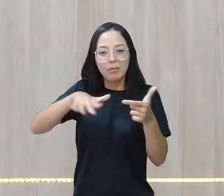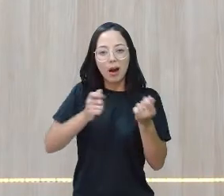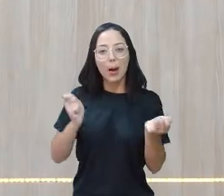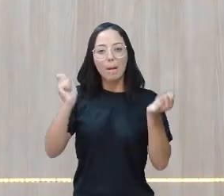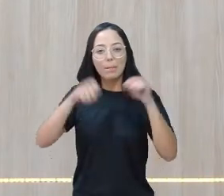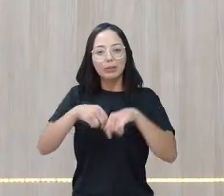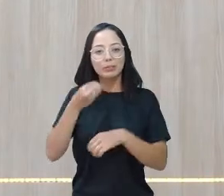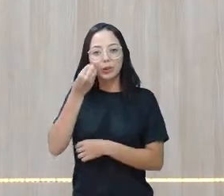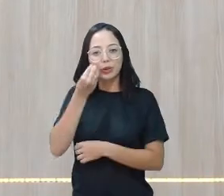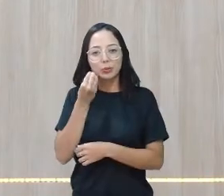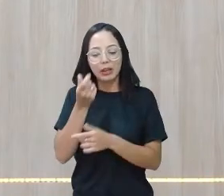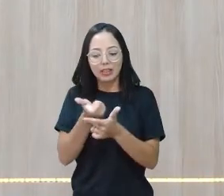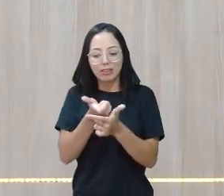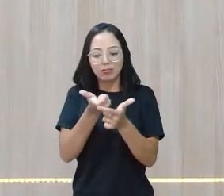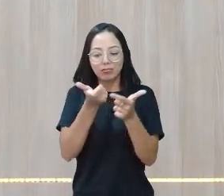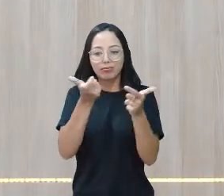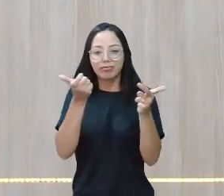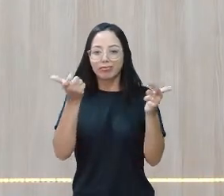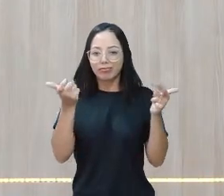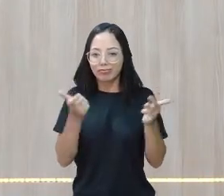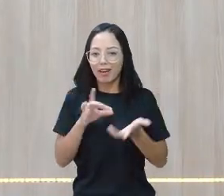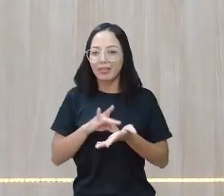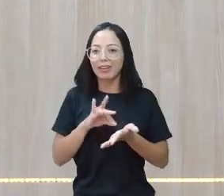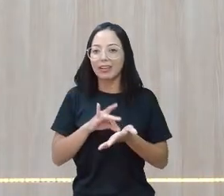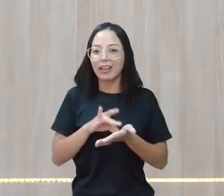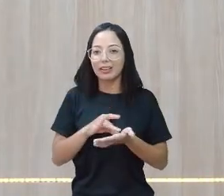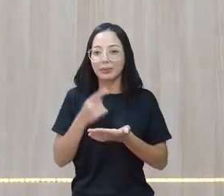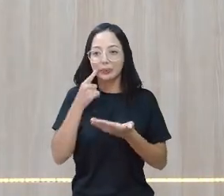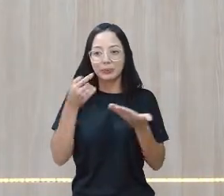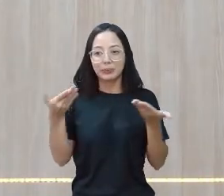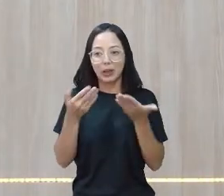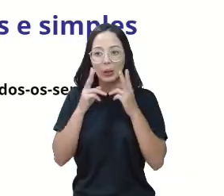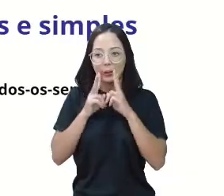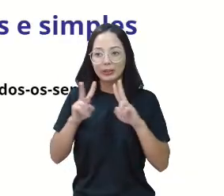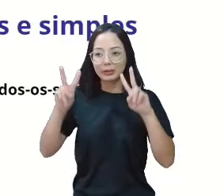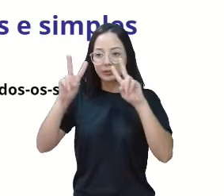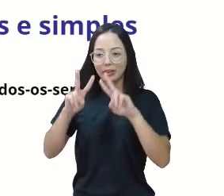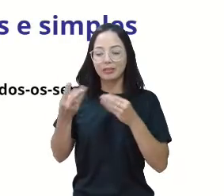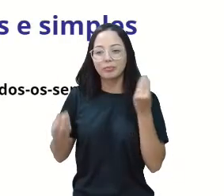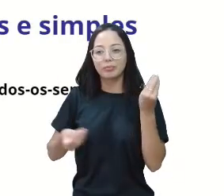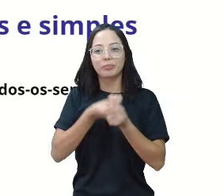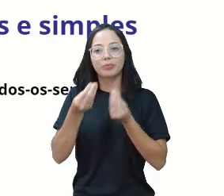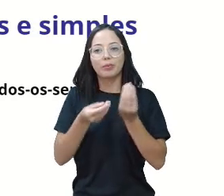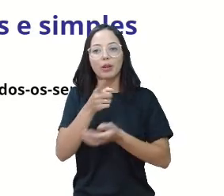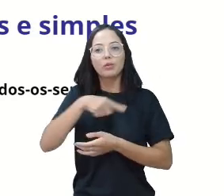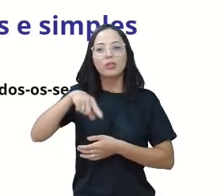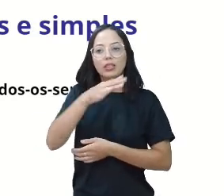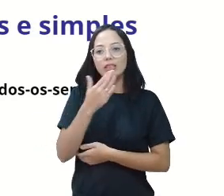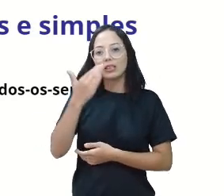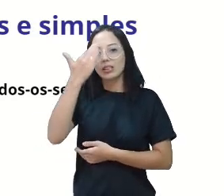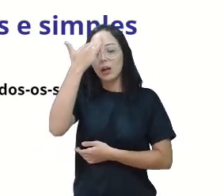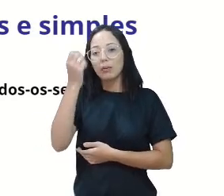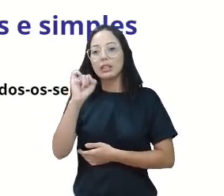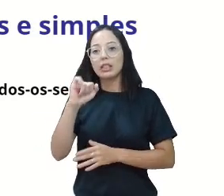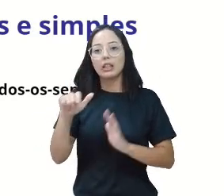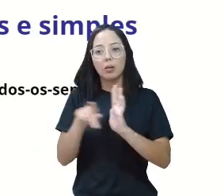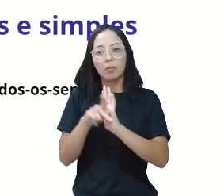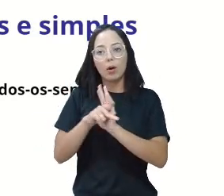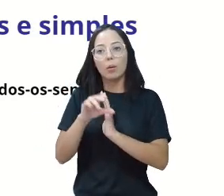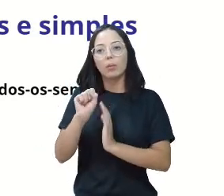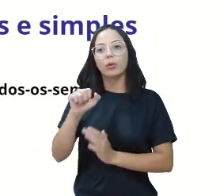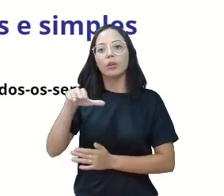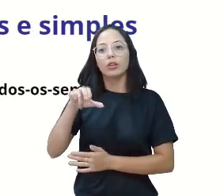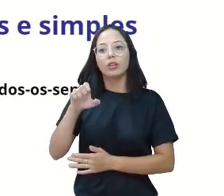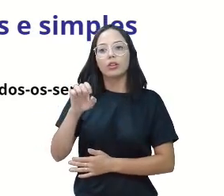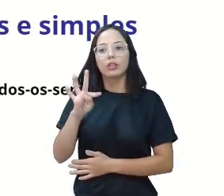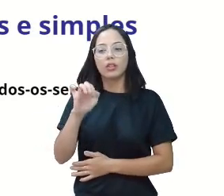uma experiência ampliada da realidade. Vamos ver um pouquinho aí. Como é que você pode saber se você tem sinestesia?